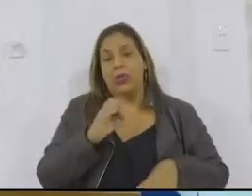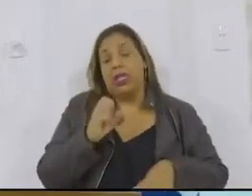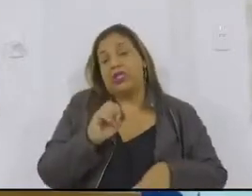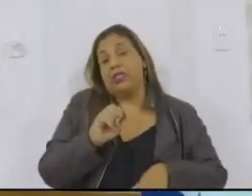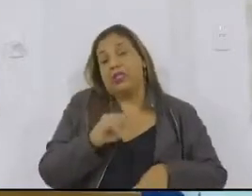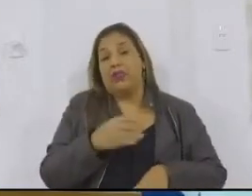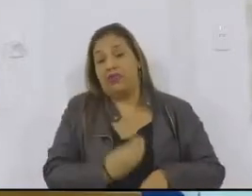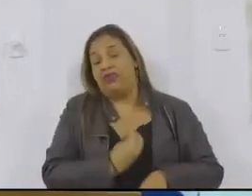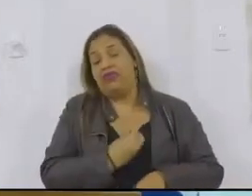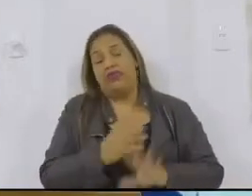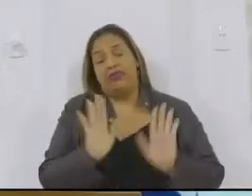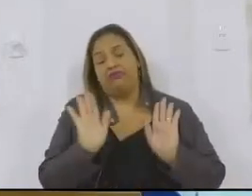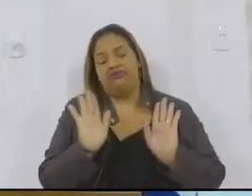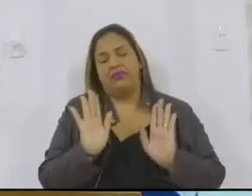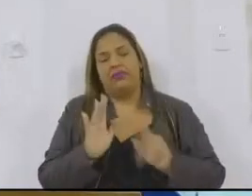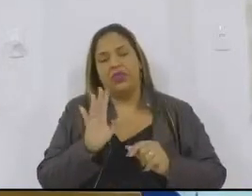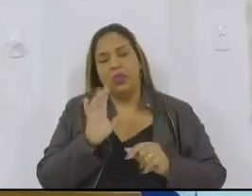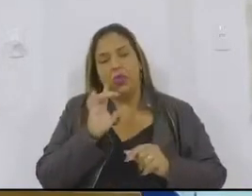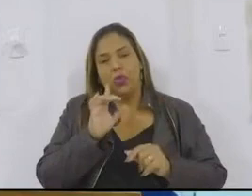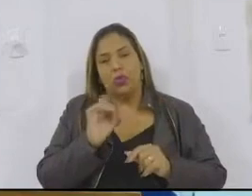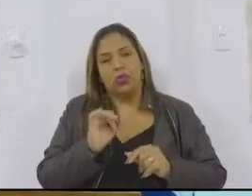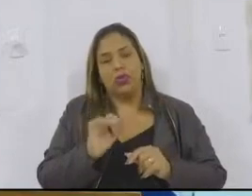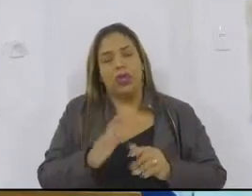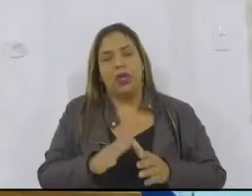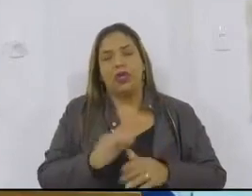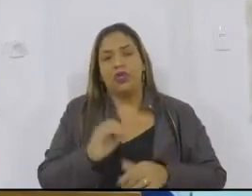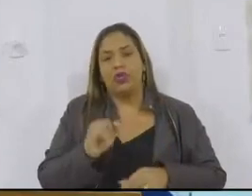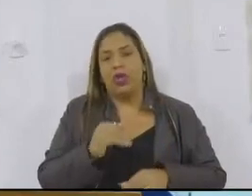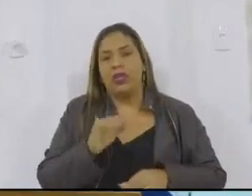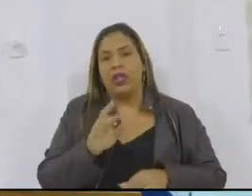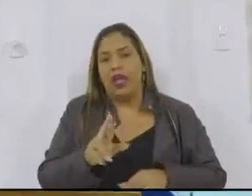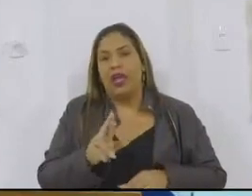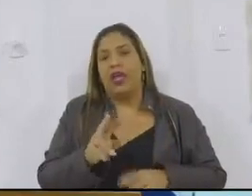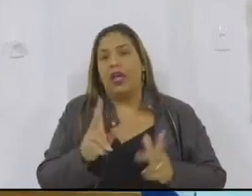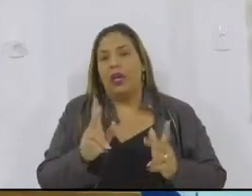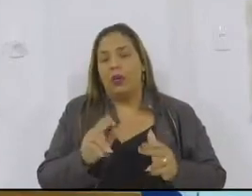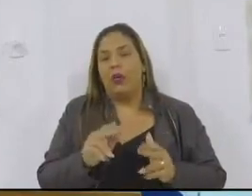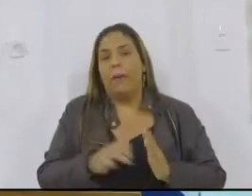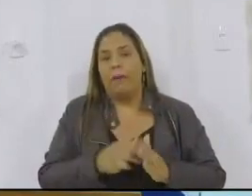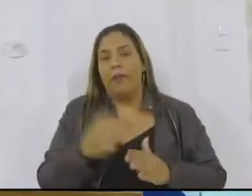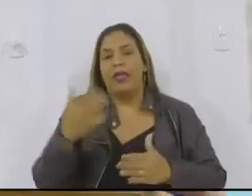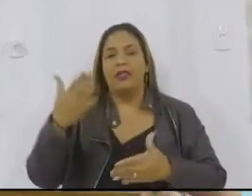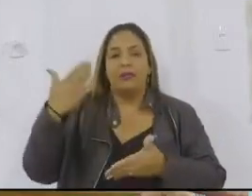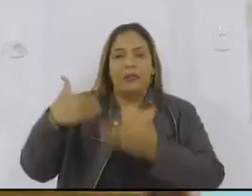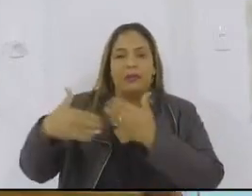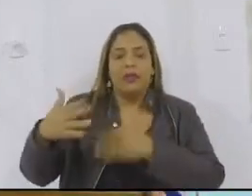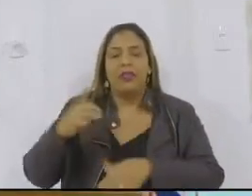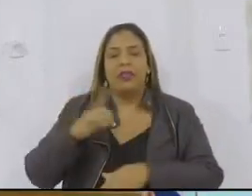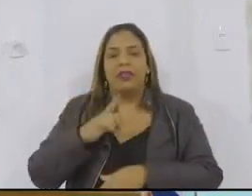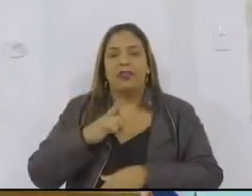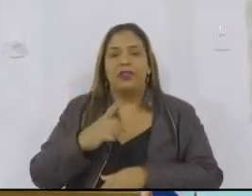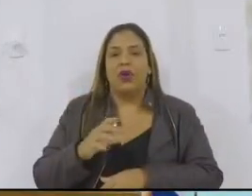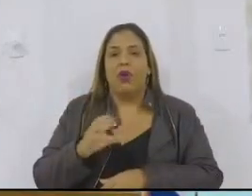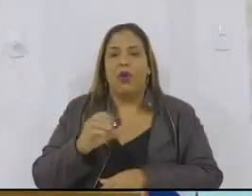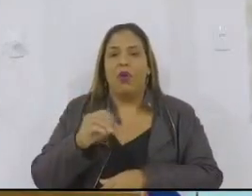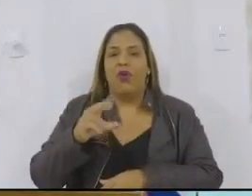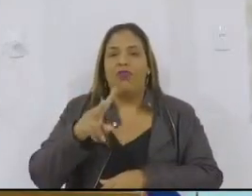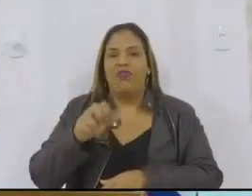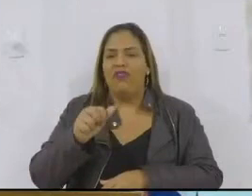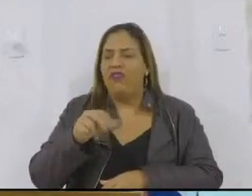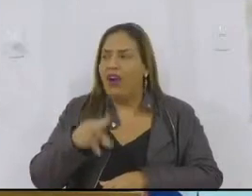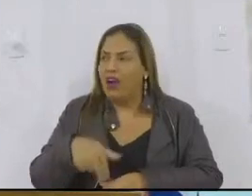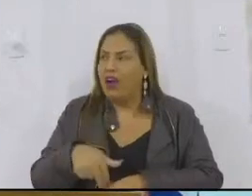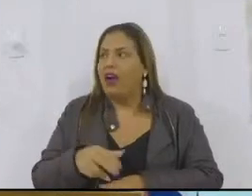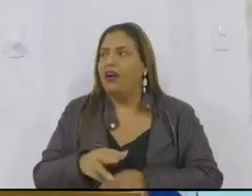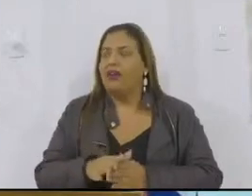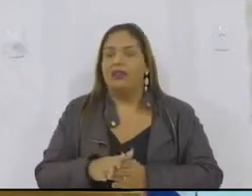né? Então, isso aqui é antigo, esse João Reis é antigo, JR hoje é antiga Covan. Então, assim, nunca conseguiu legalizar pelo Estado, sempre rodou